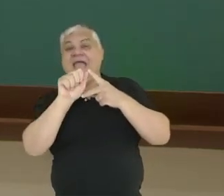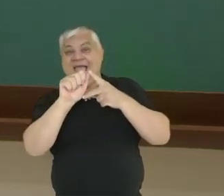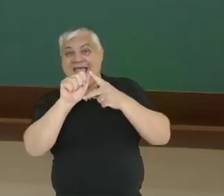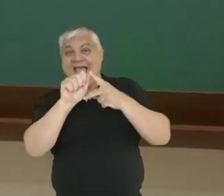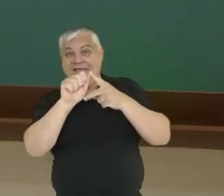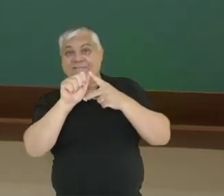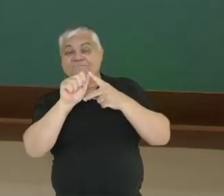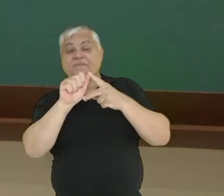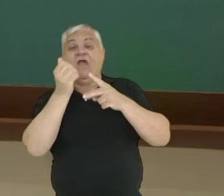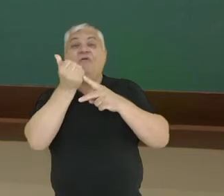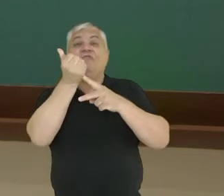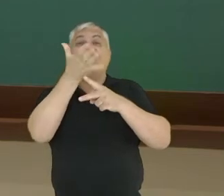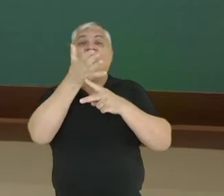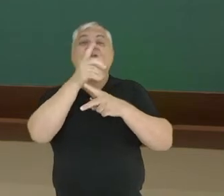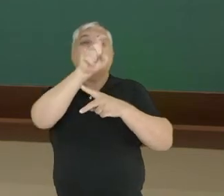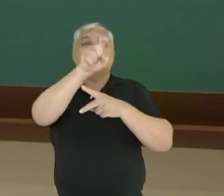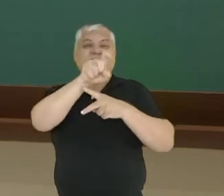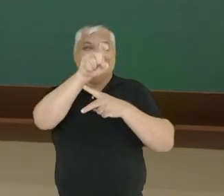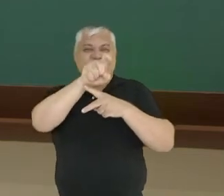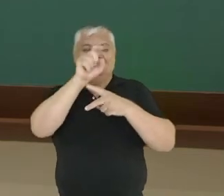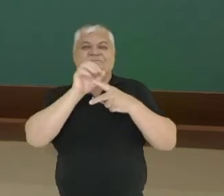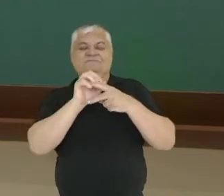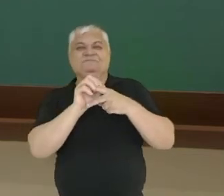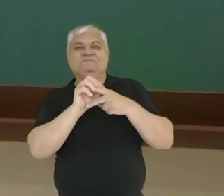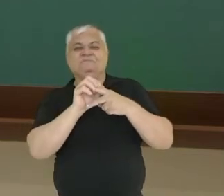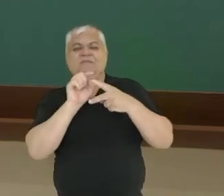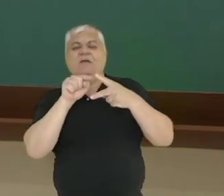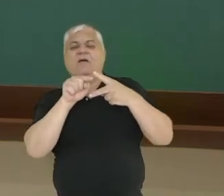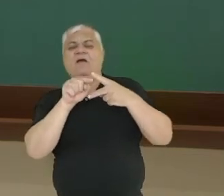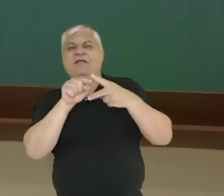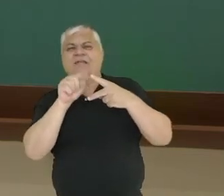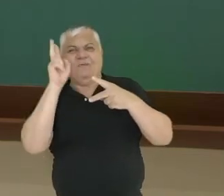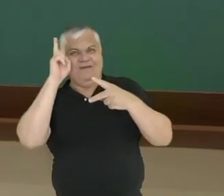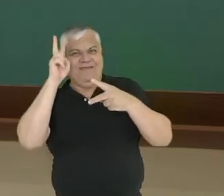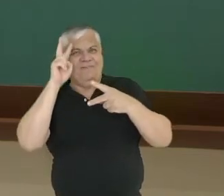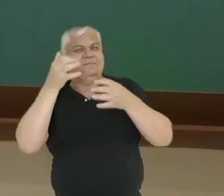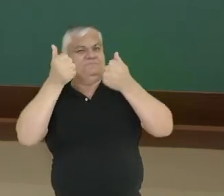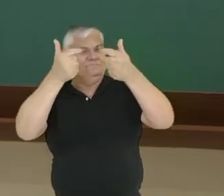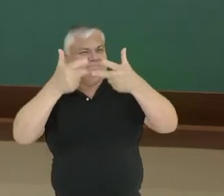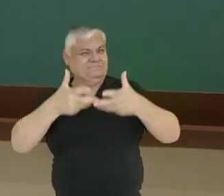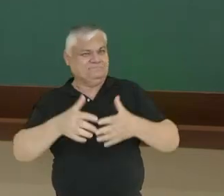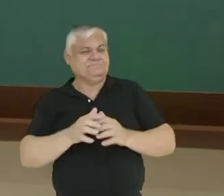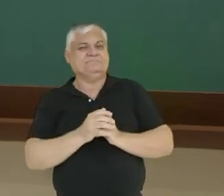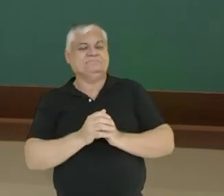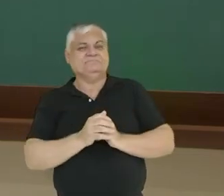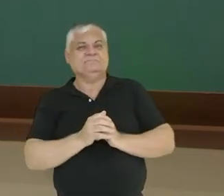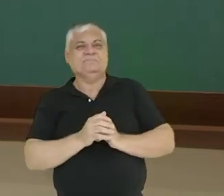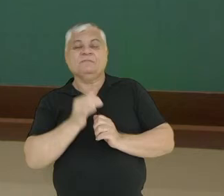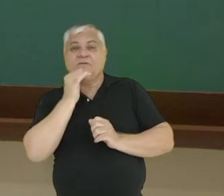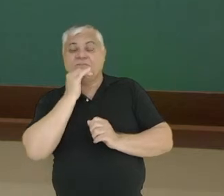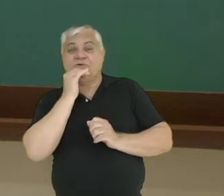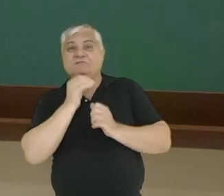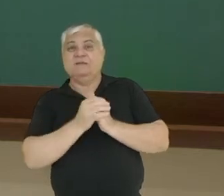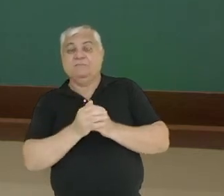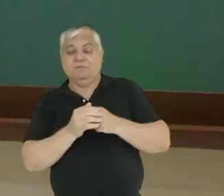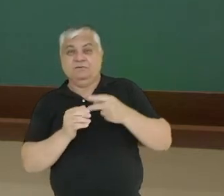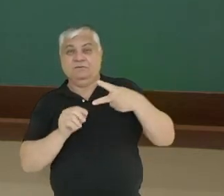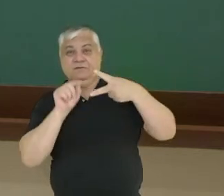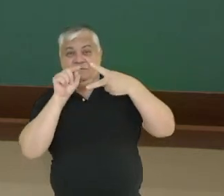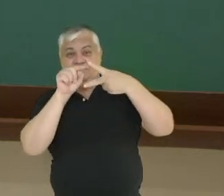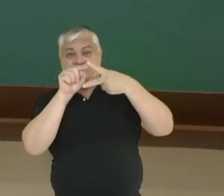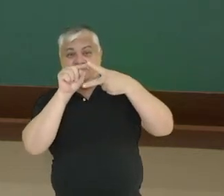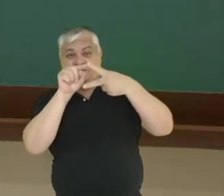o ângulo externo é o X. Lembra do que nós falamos sobre o ângulo interno